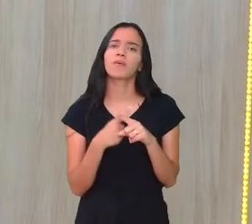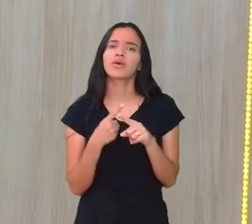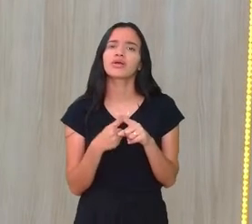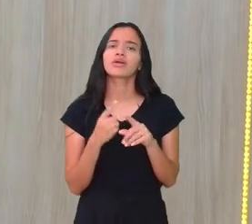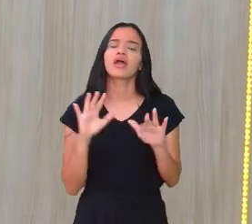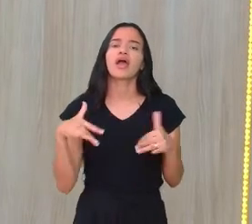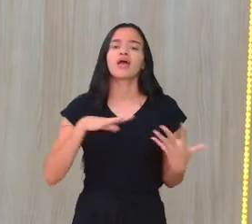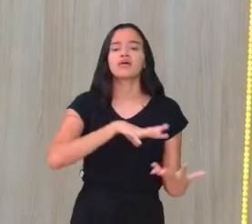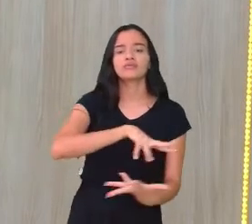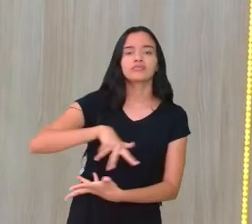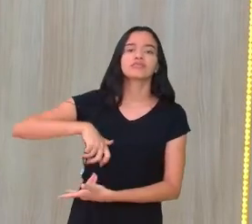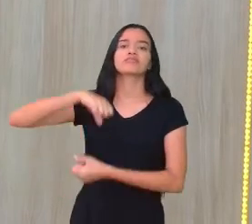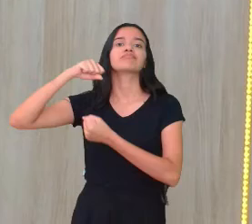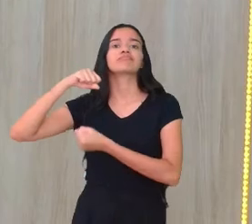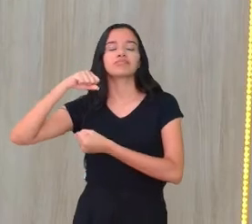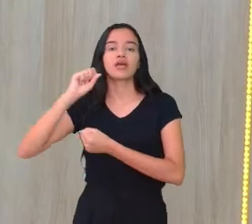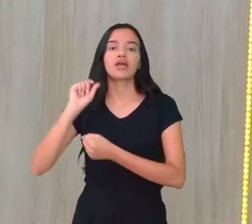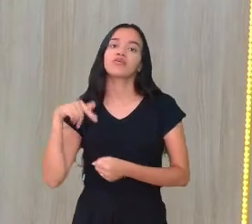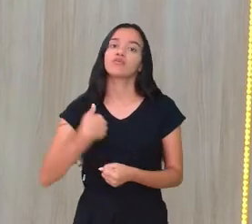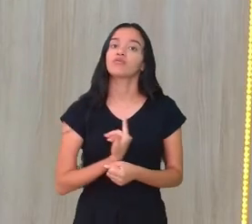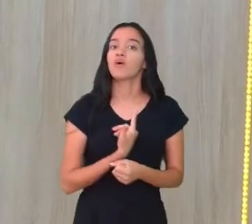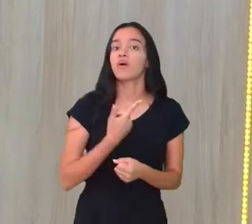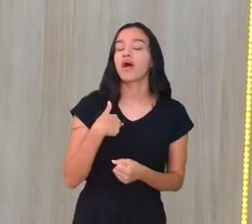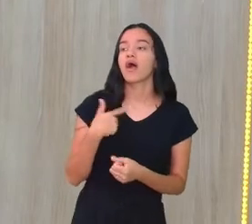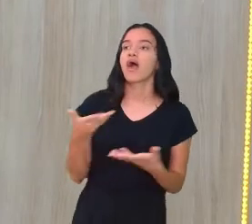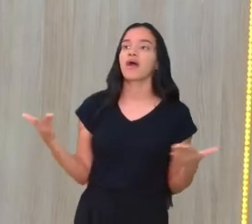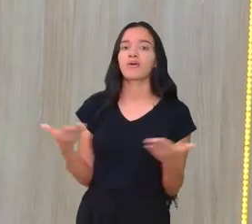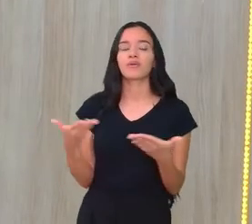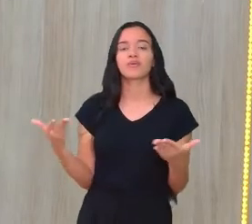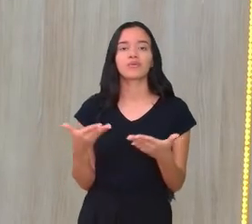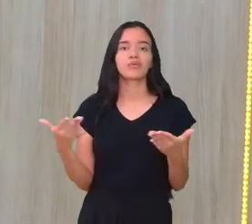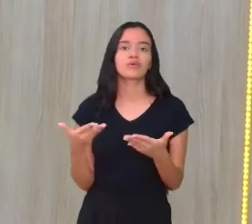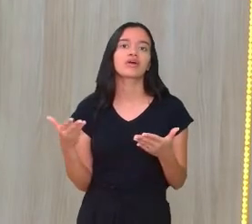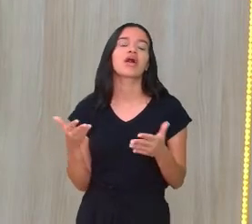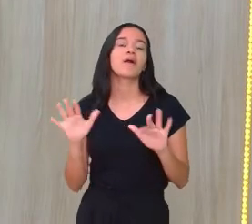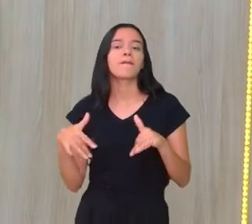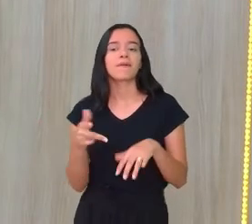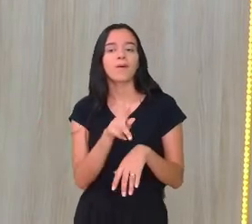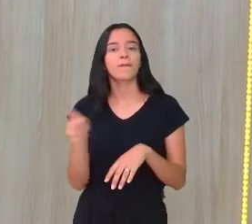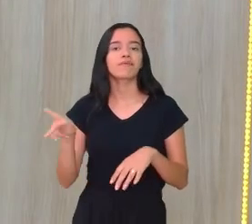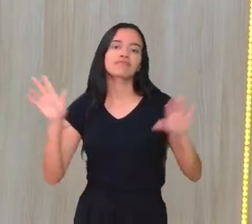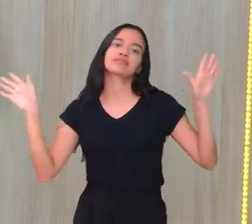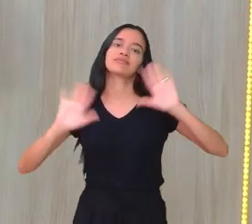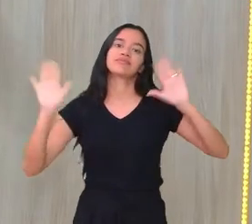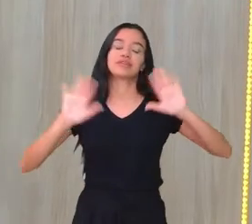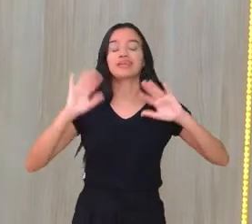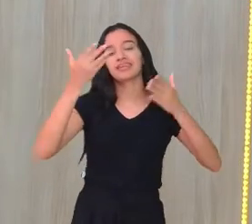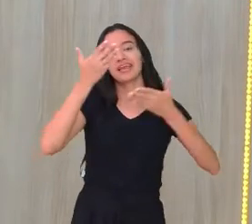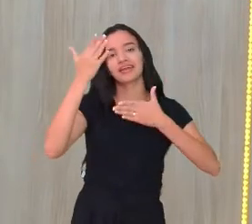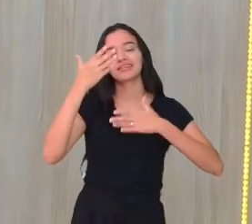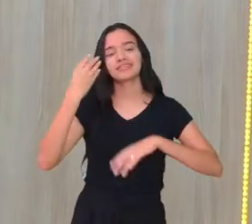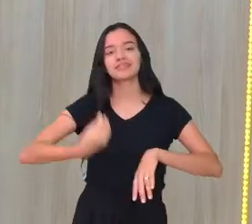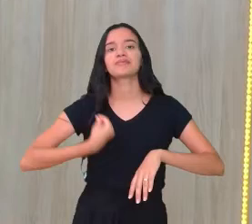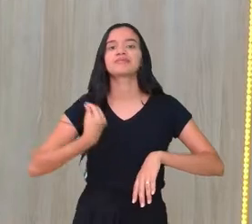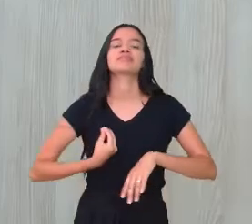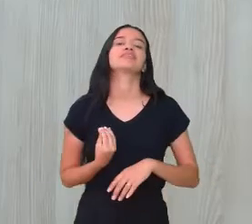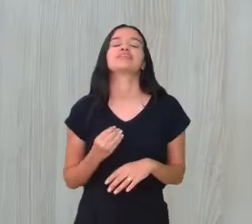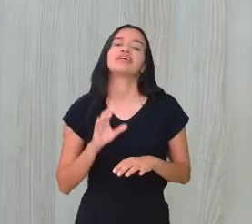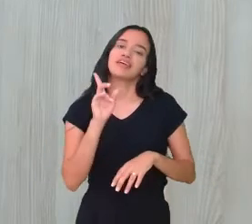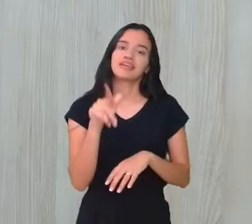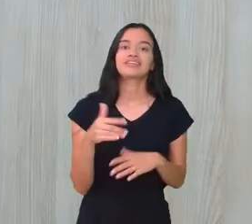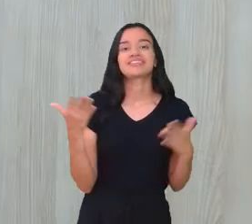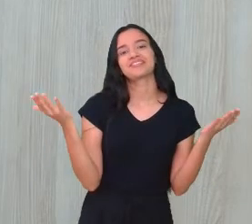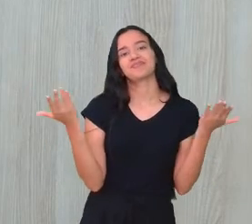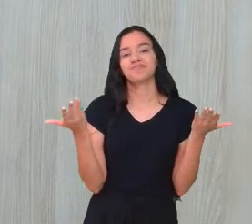é sustentabilidade. Eu vou passar para o professor Ricardinho para ele se despedir de vocês, tá? Já agradecendo a presença dele aqui. Isso